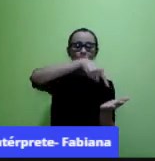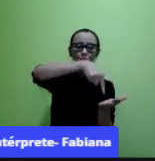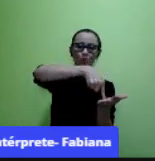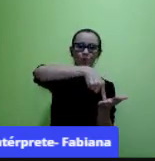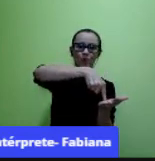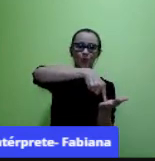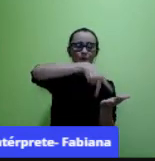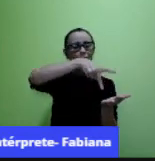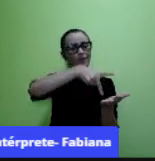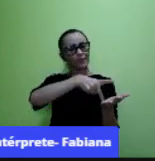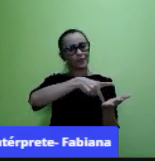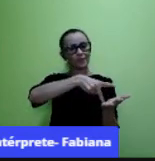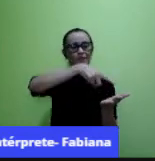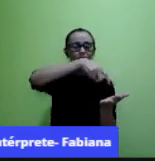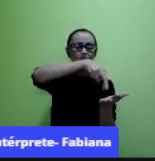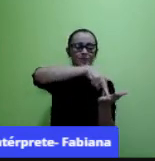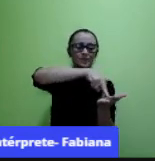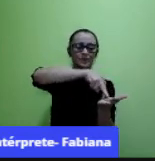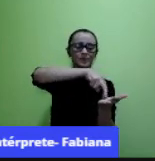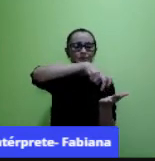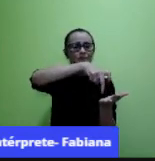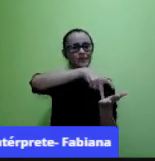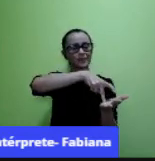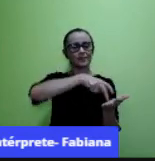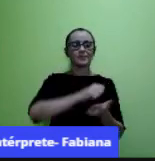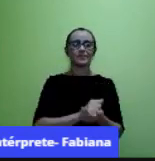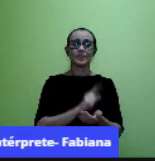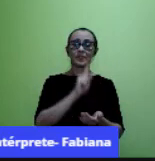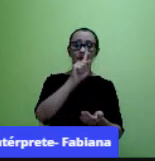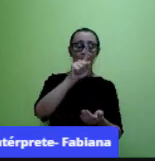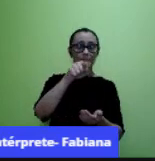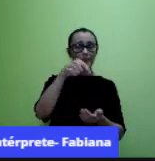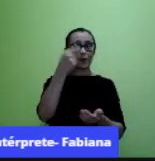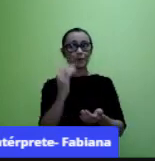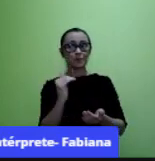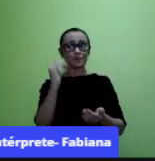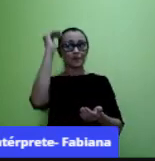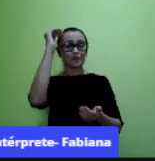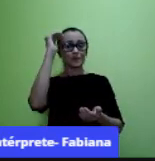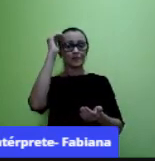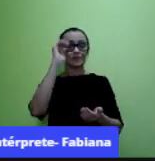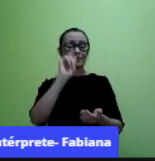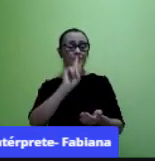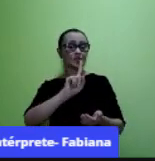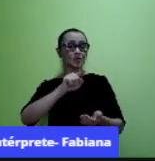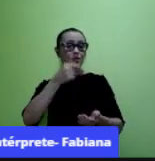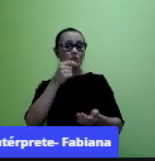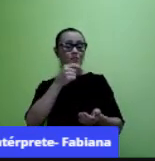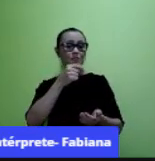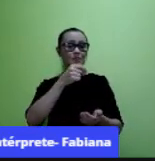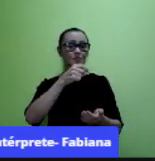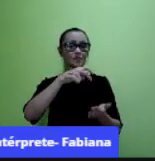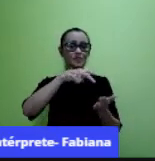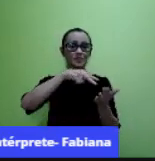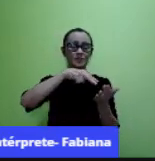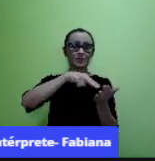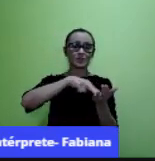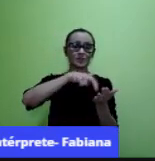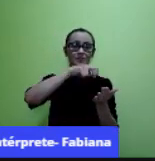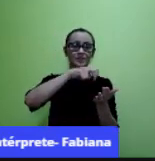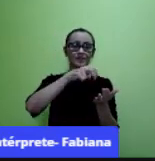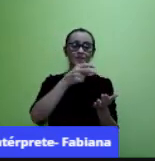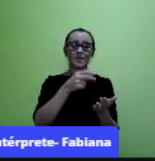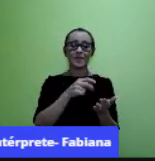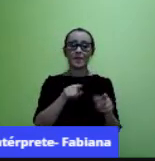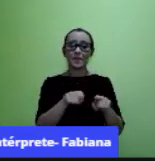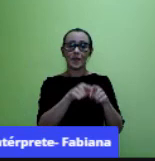pezinho. Daqui um dia ela chega para você, ela é maiorzinha, você dá uma atividade de saltar. Ela salta de novo, mas ela coloca os 2